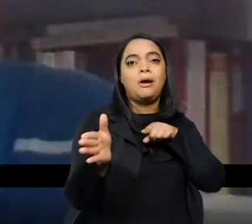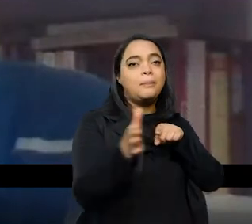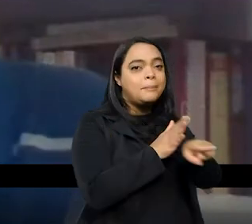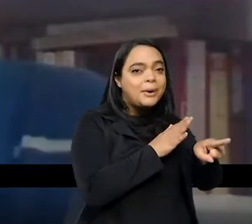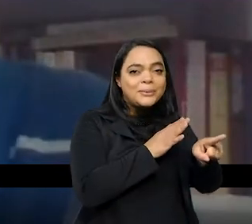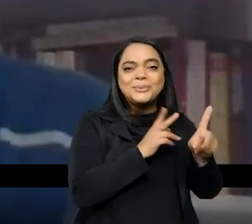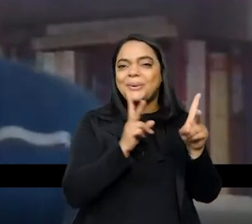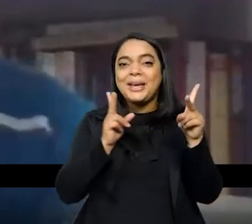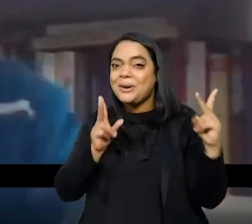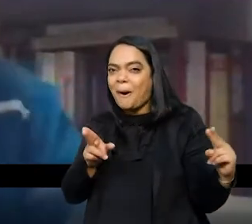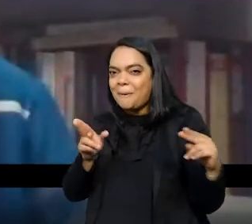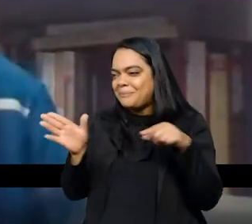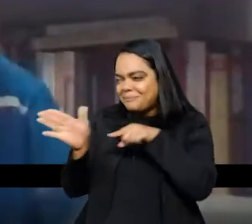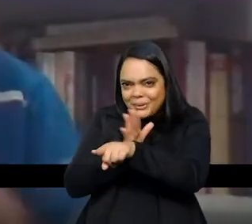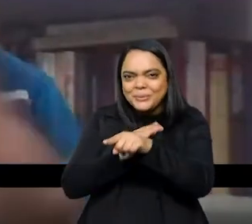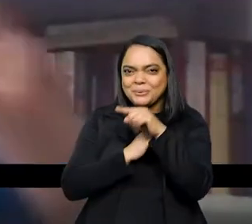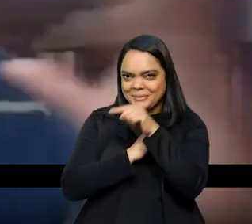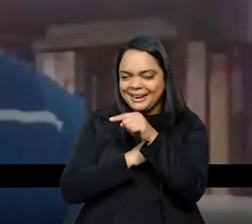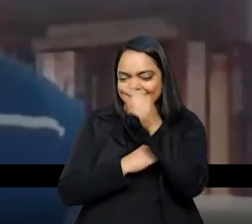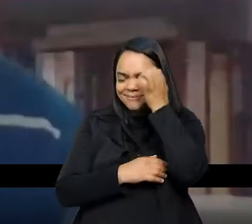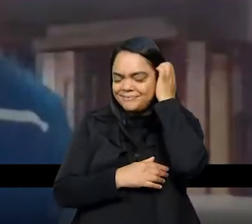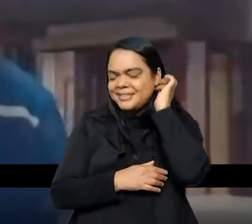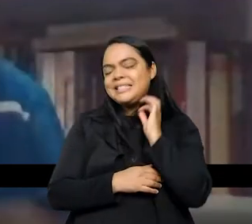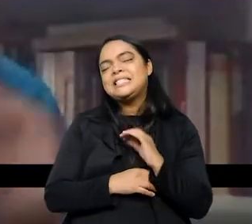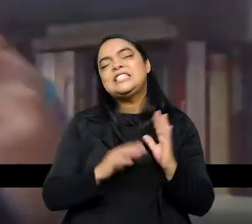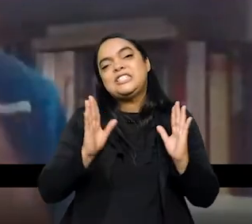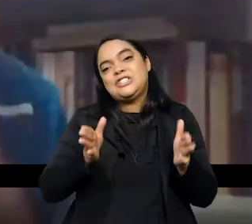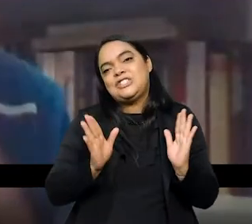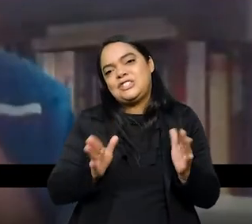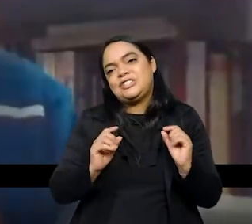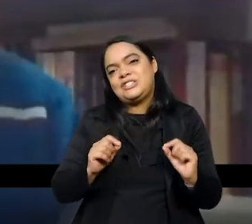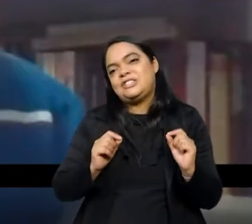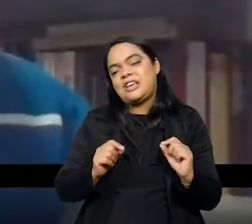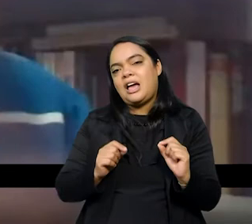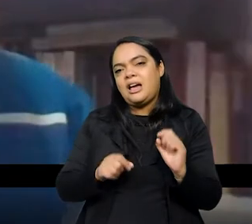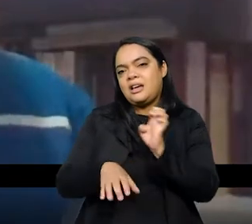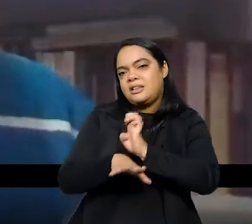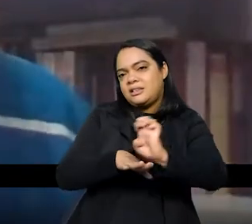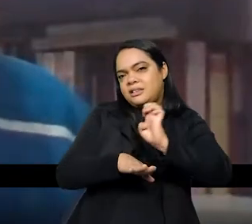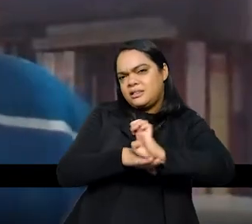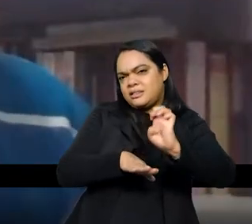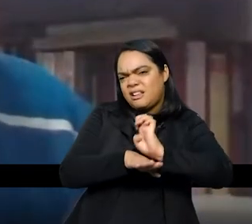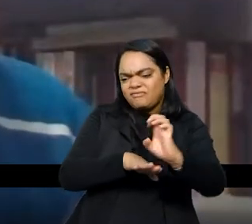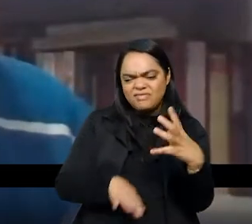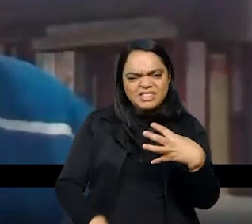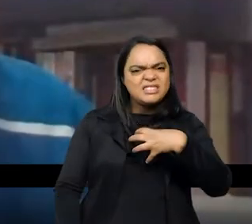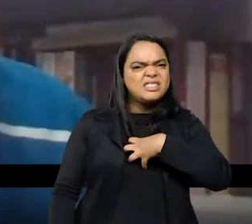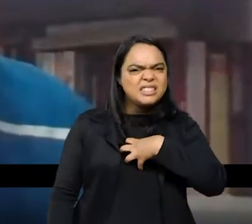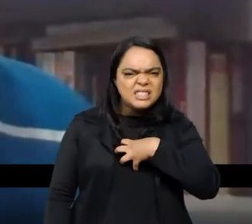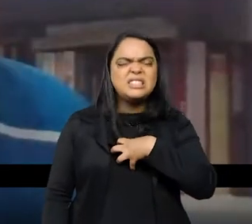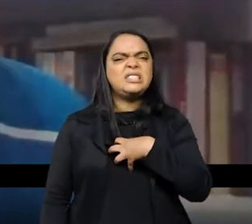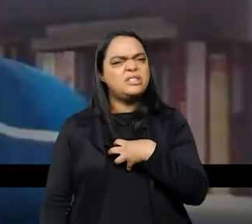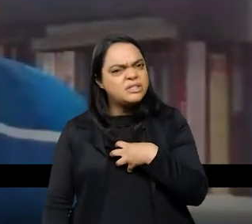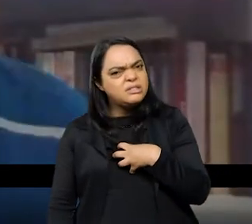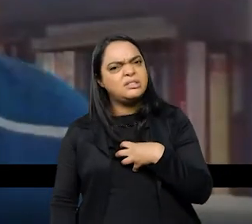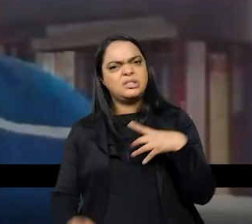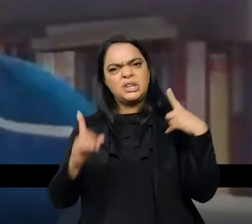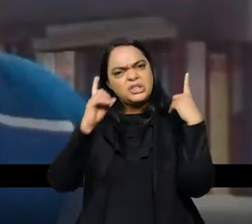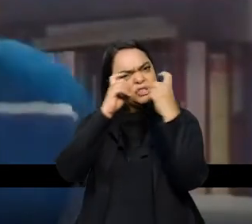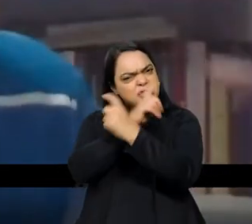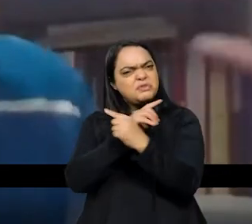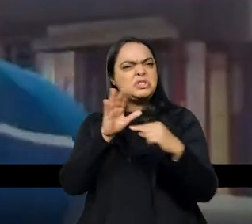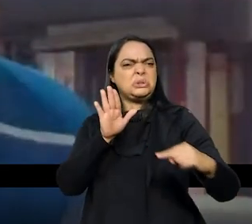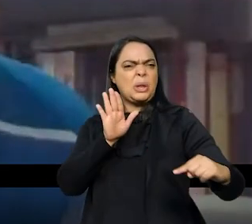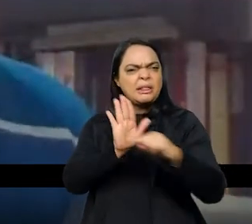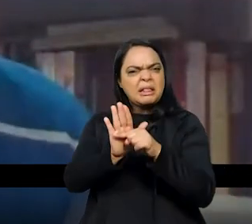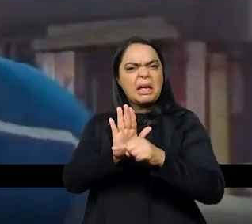né? Porque ele já estava estagiando, estava sentindo na pele essa questão de negacionismo. Então